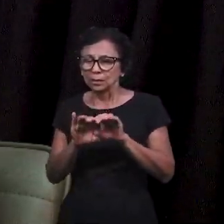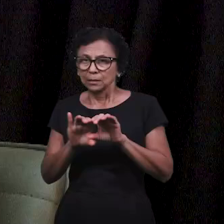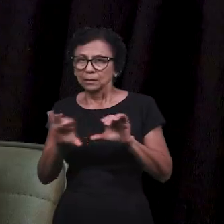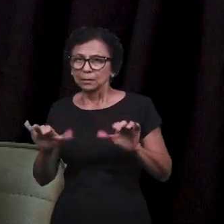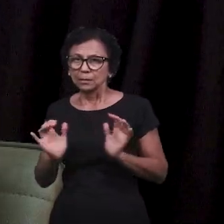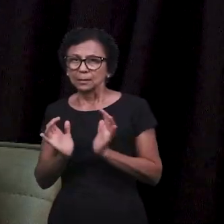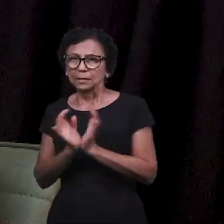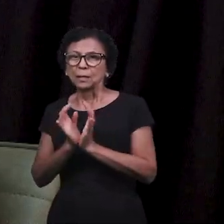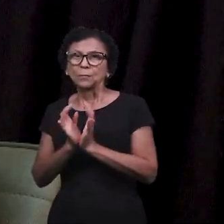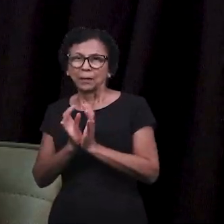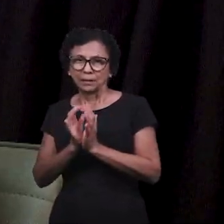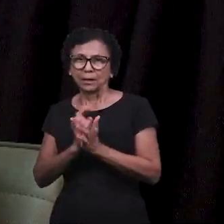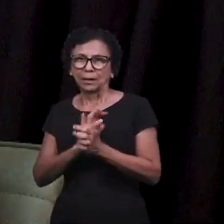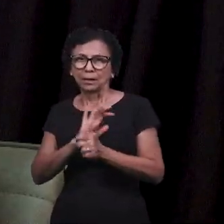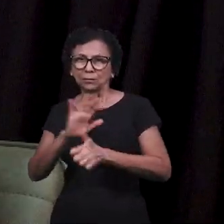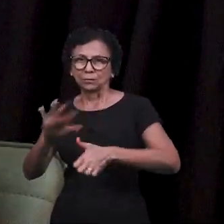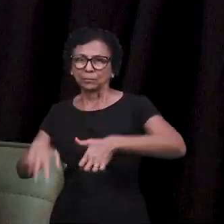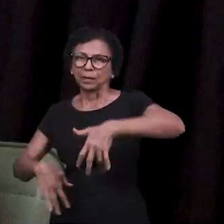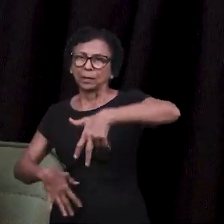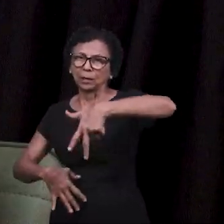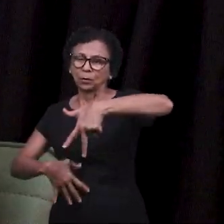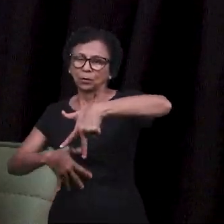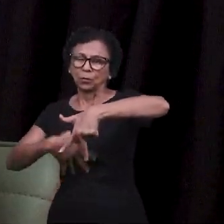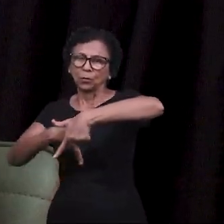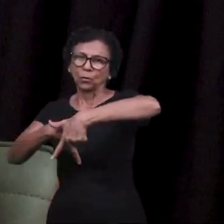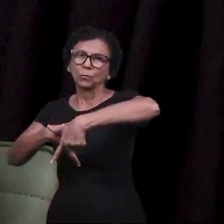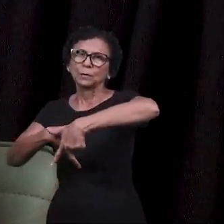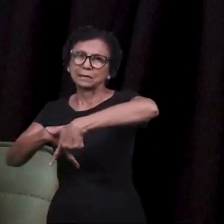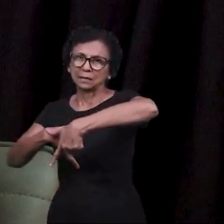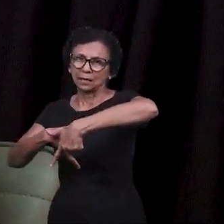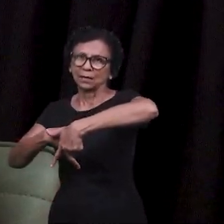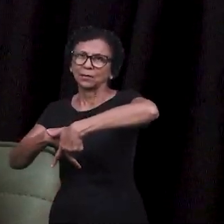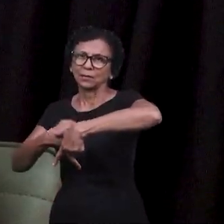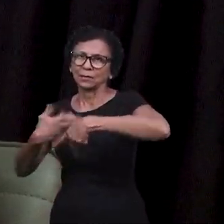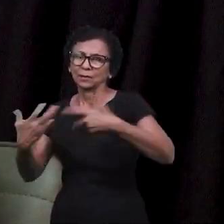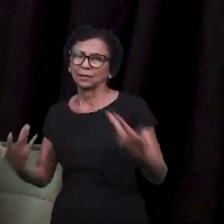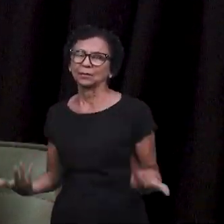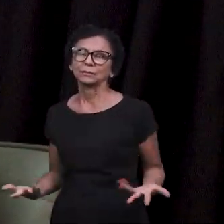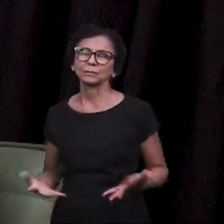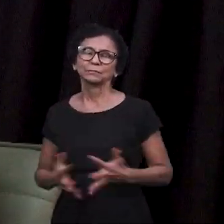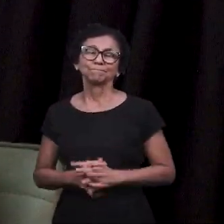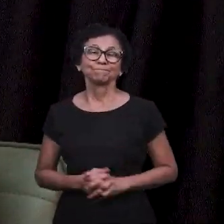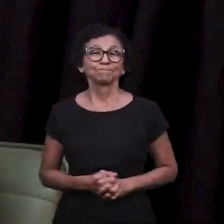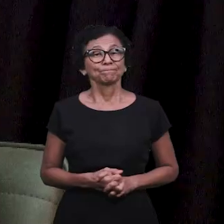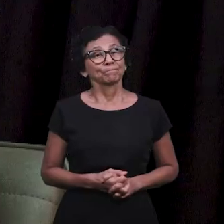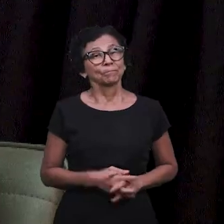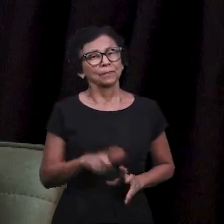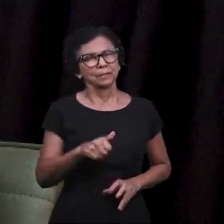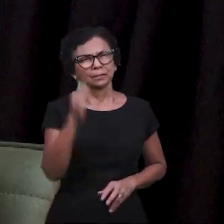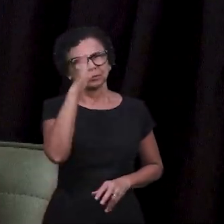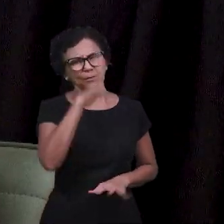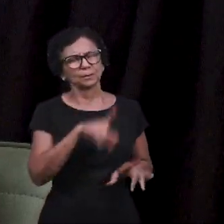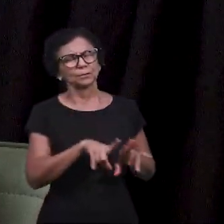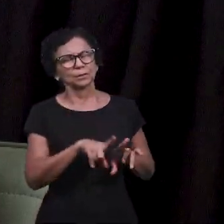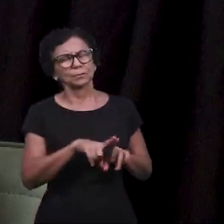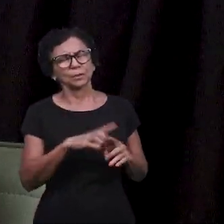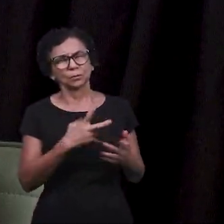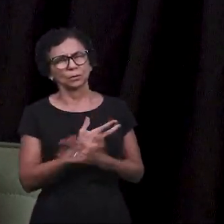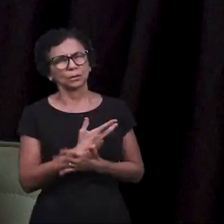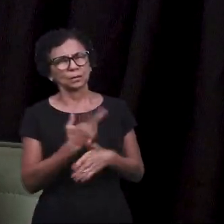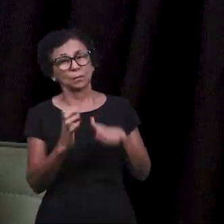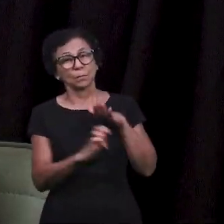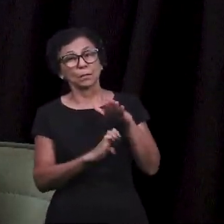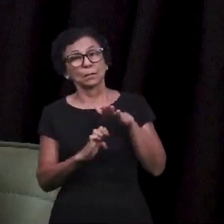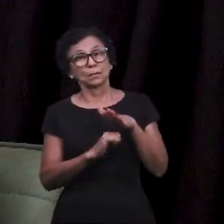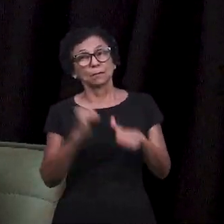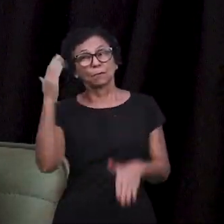de propina, de corrupção, né? Então, são alguns casos famosos. Mas, claro, no Brasil nós também temos alguns casos de grandes empresas que